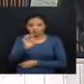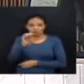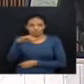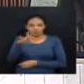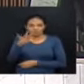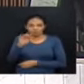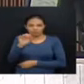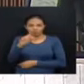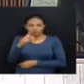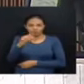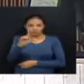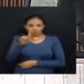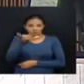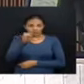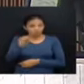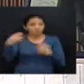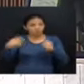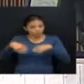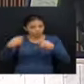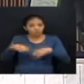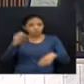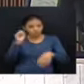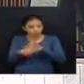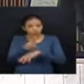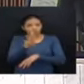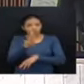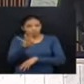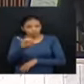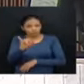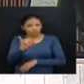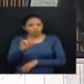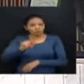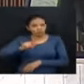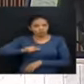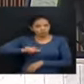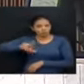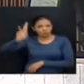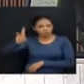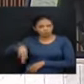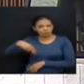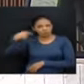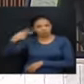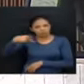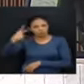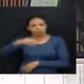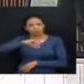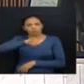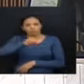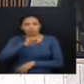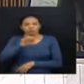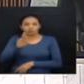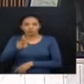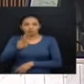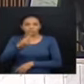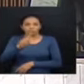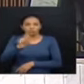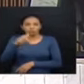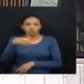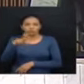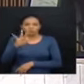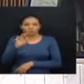nesse sentido É tem razão o vereador Júnior pantarotto